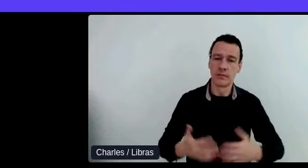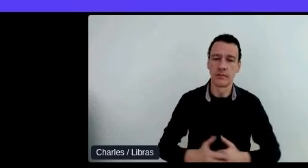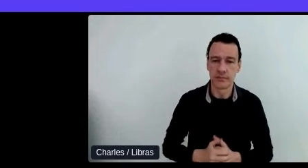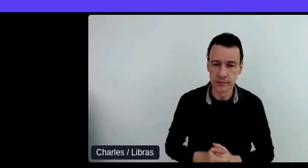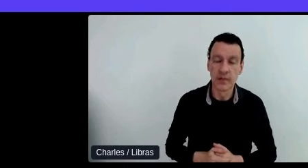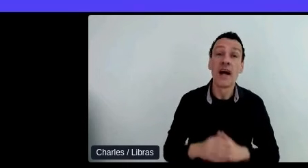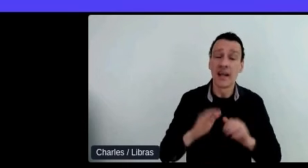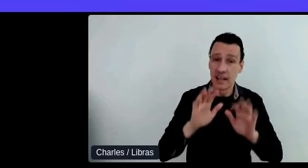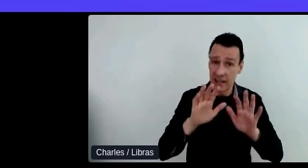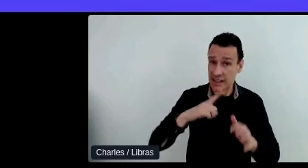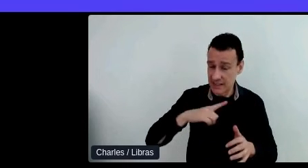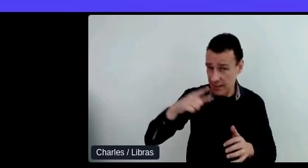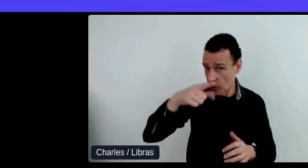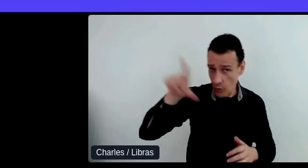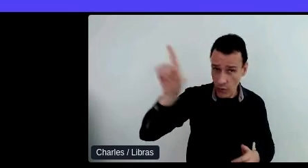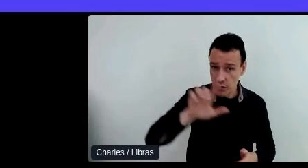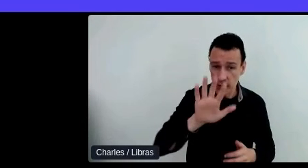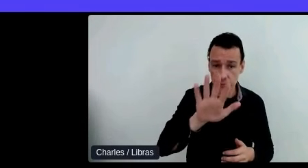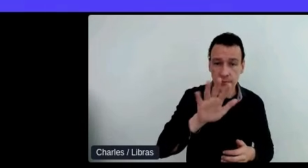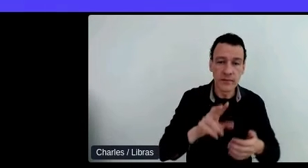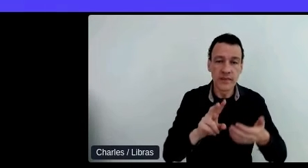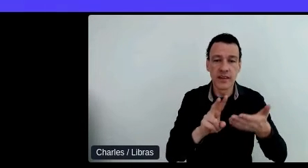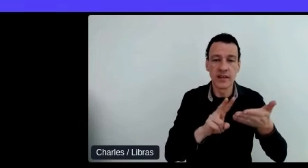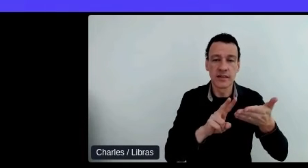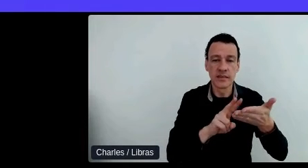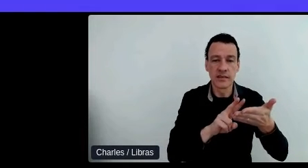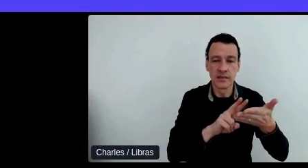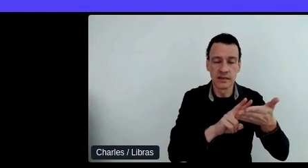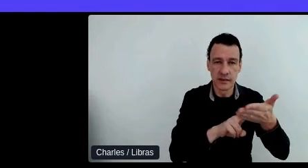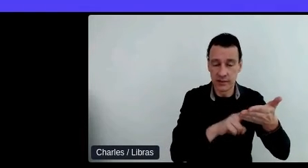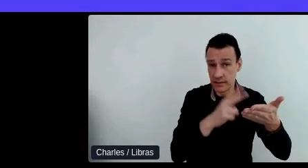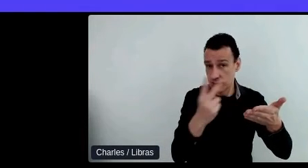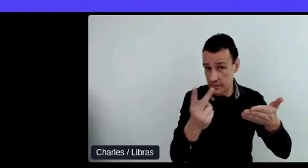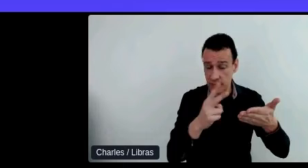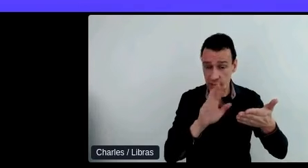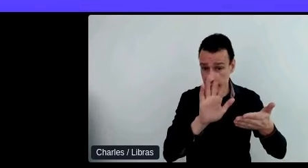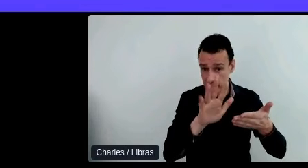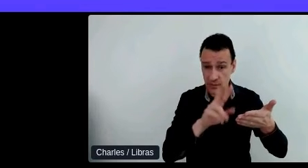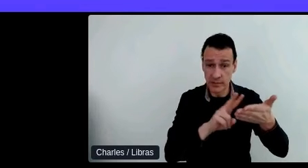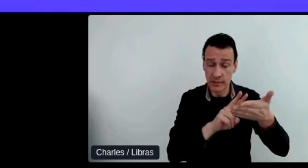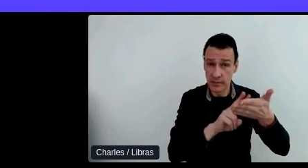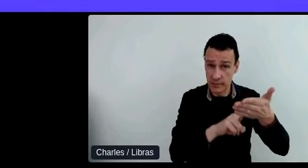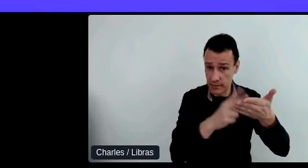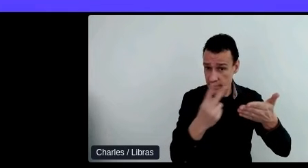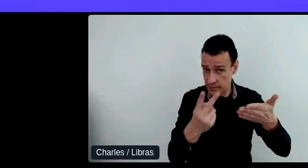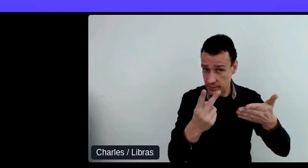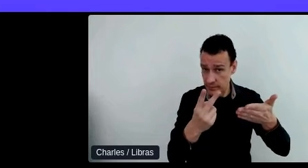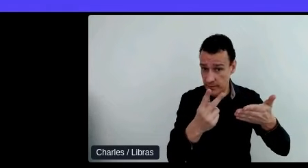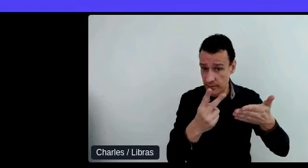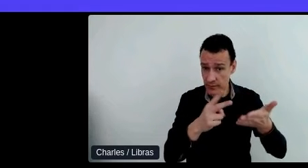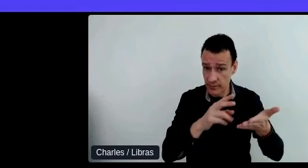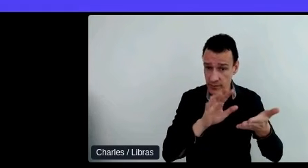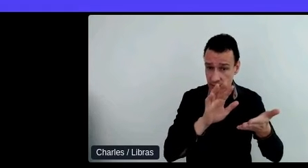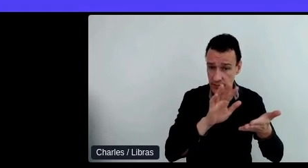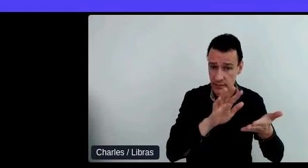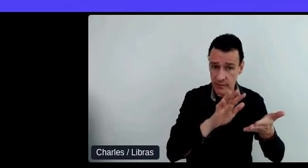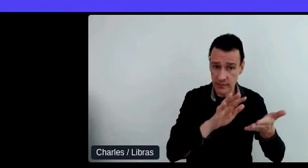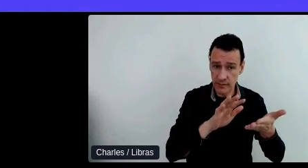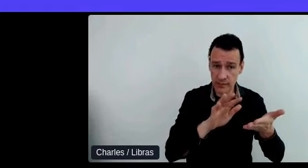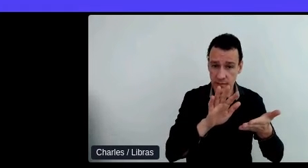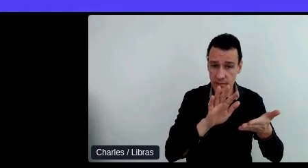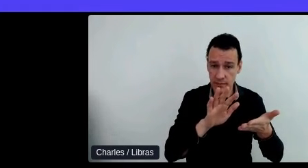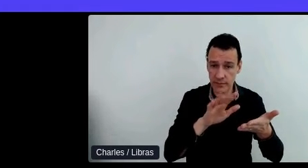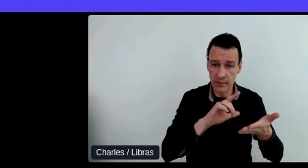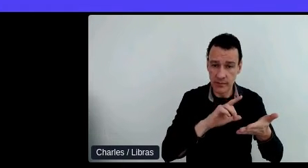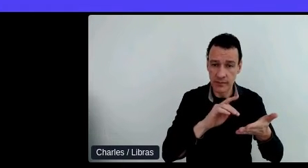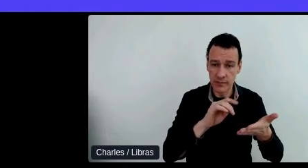enfermeira, fazer a tradução para o árabe e depois reverter essa tradução para o português, a saída é ele é médico e ela